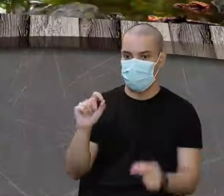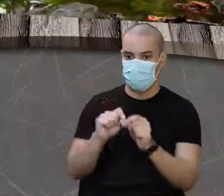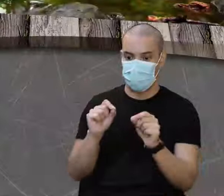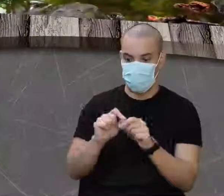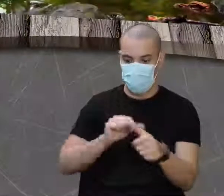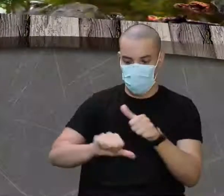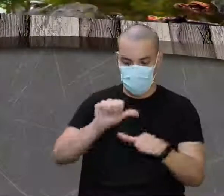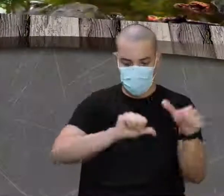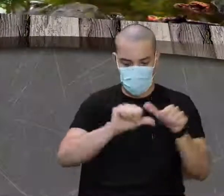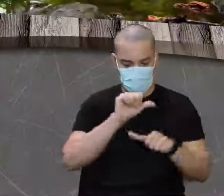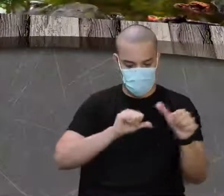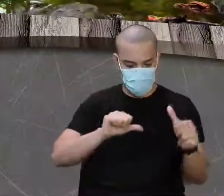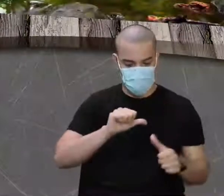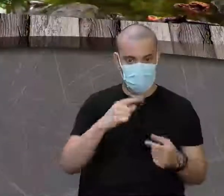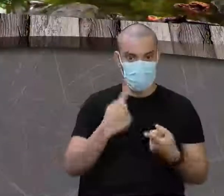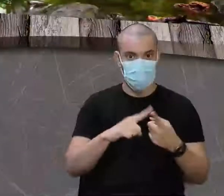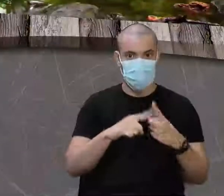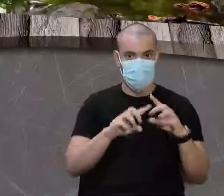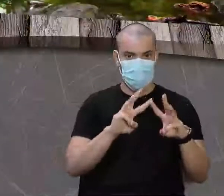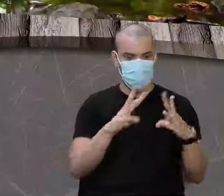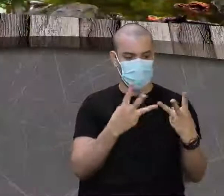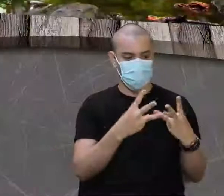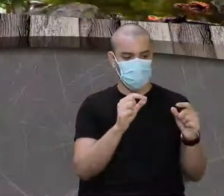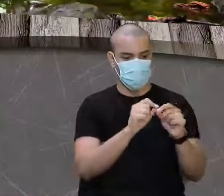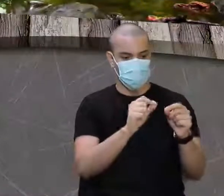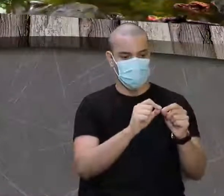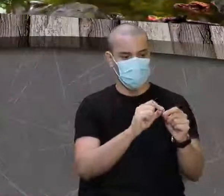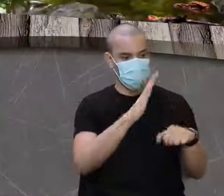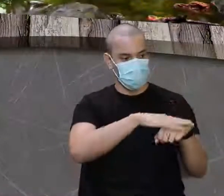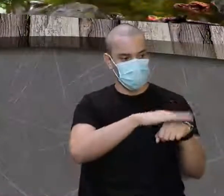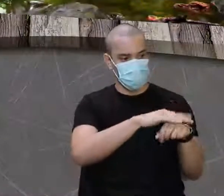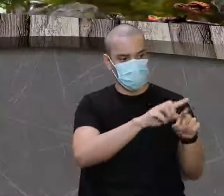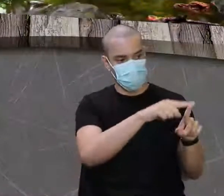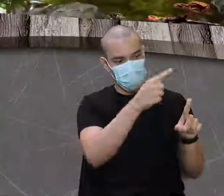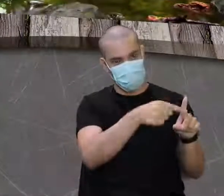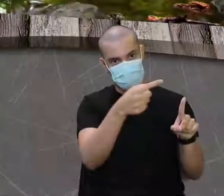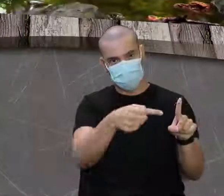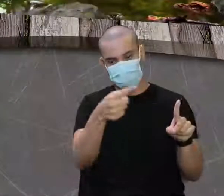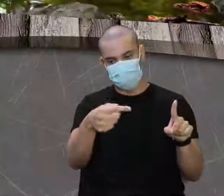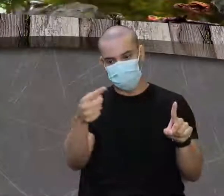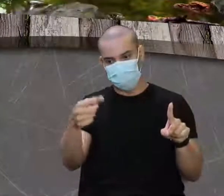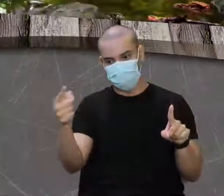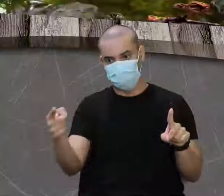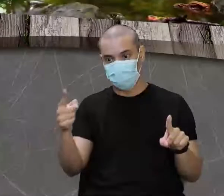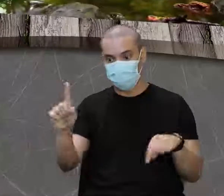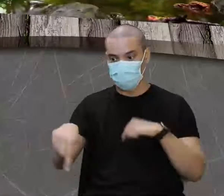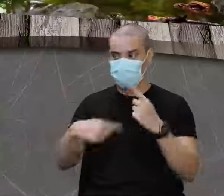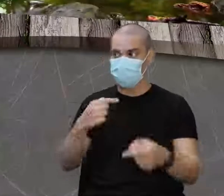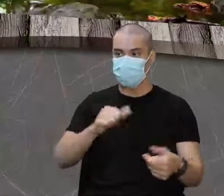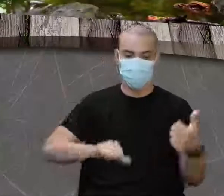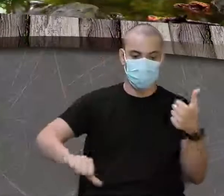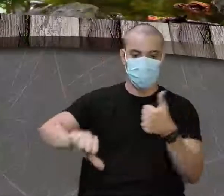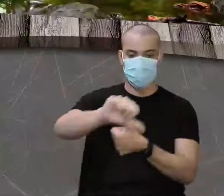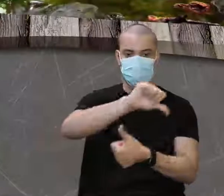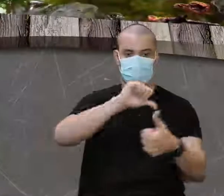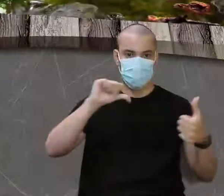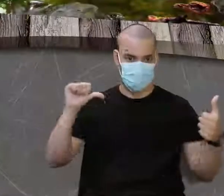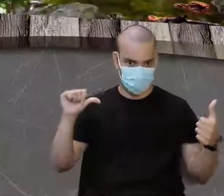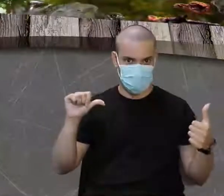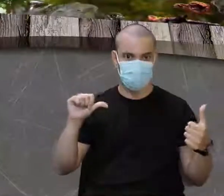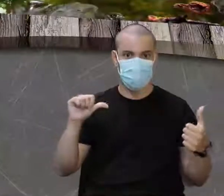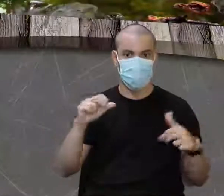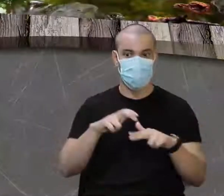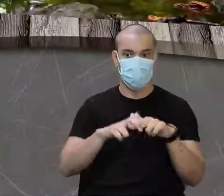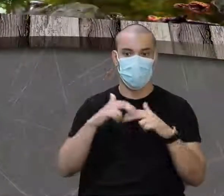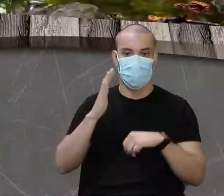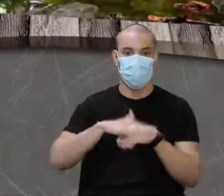ciclo. Ela é produzida lá nos produtores, passa por cada um dos níveis dos consumidores, aí os decompositores